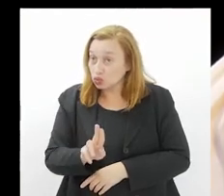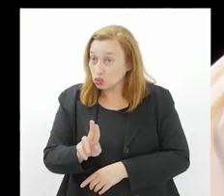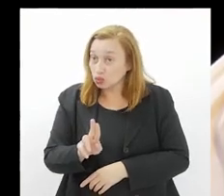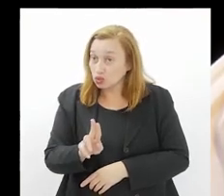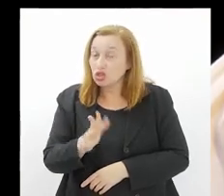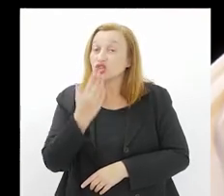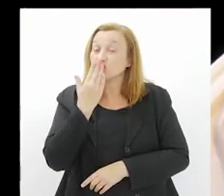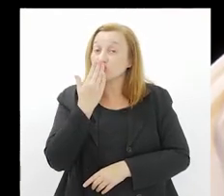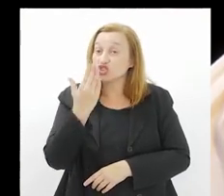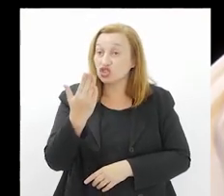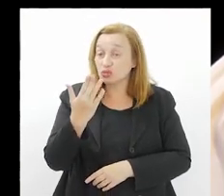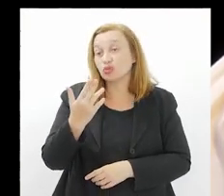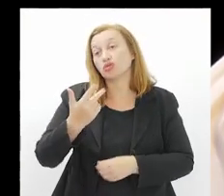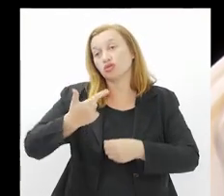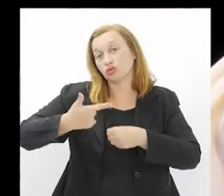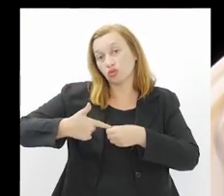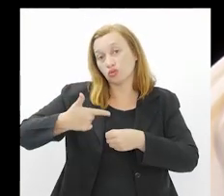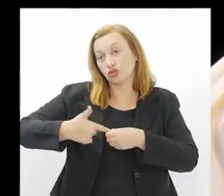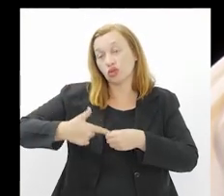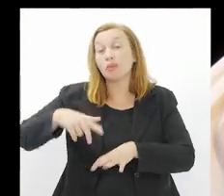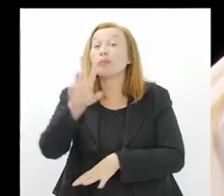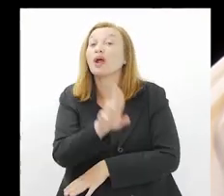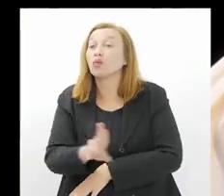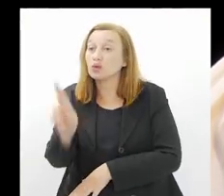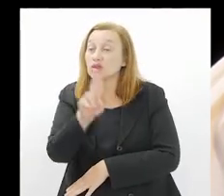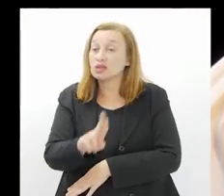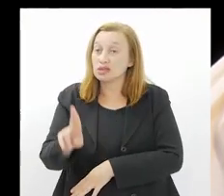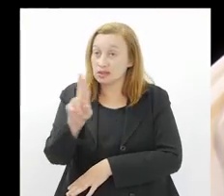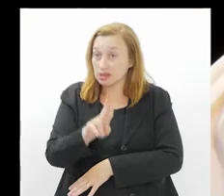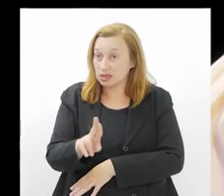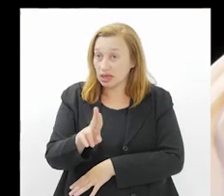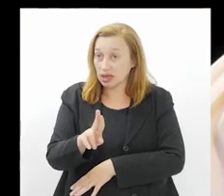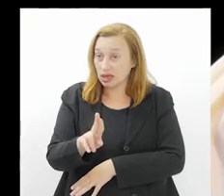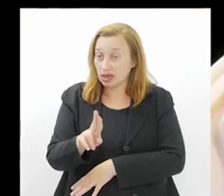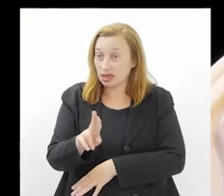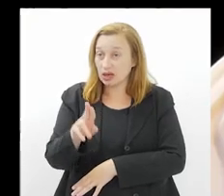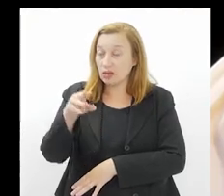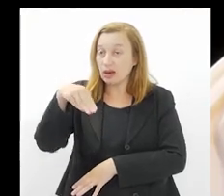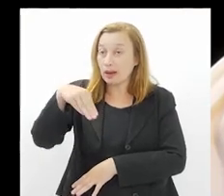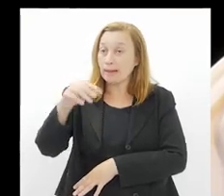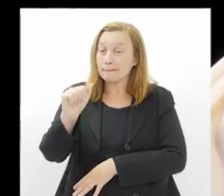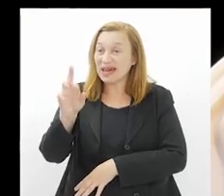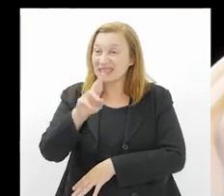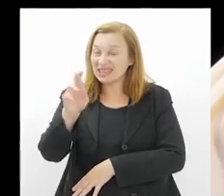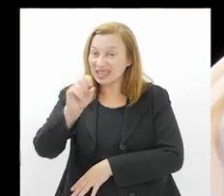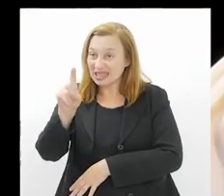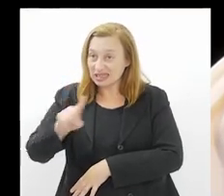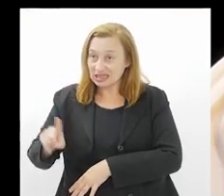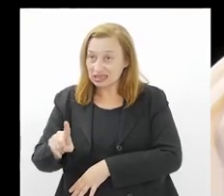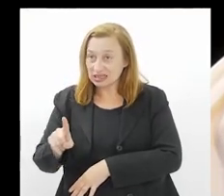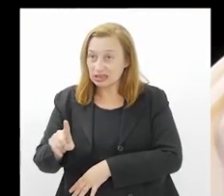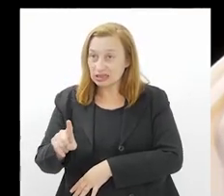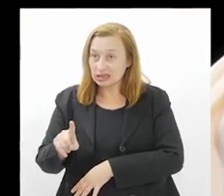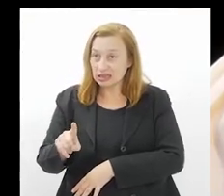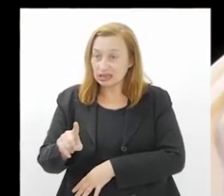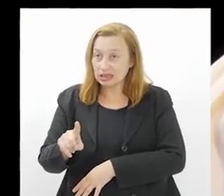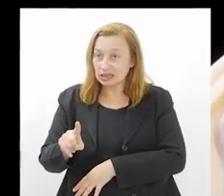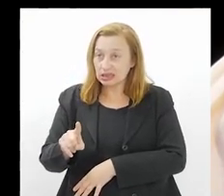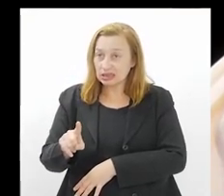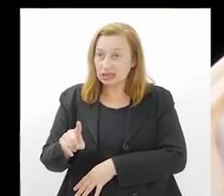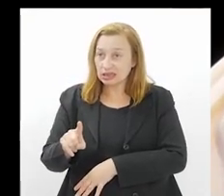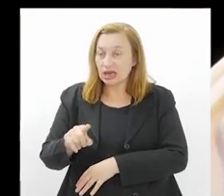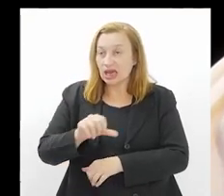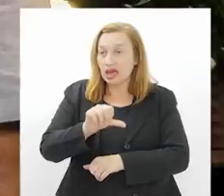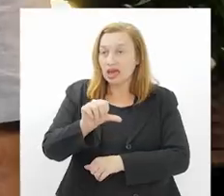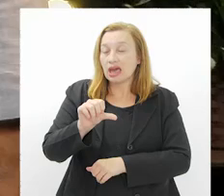uso desses tipos de combustível para usar uma fonte, uma matriz energética renovável.